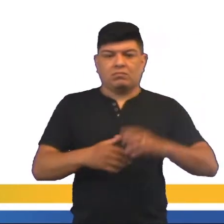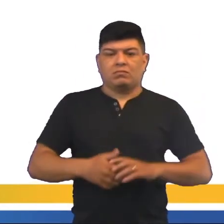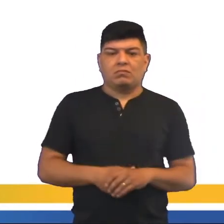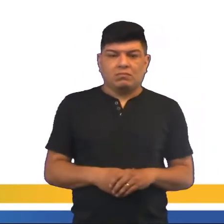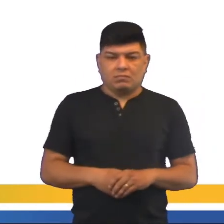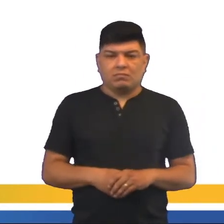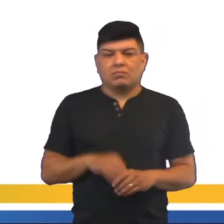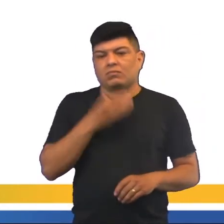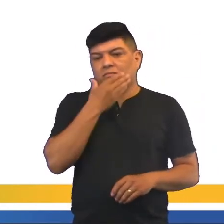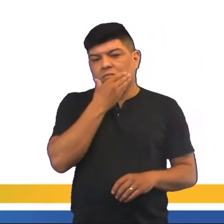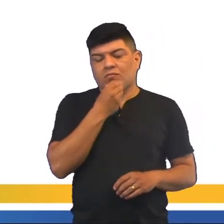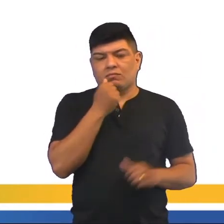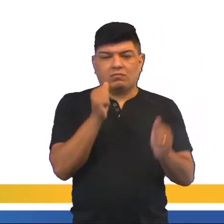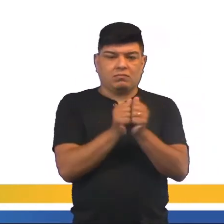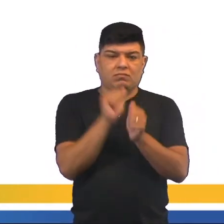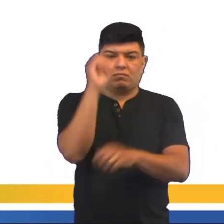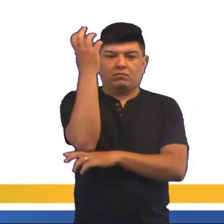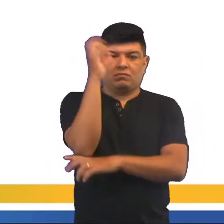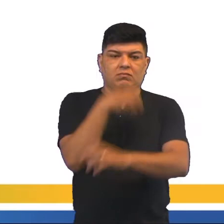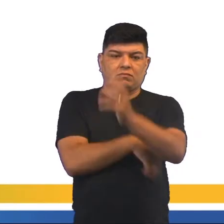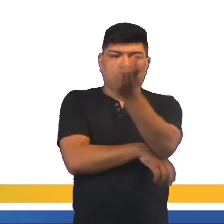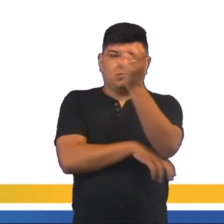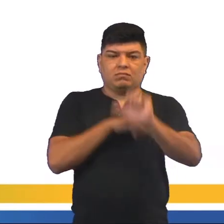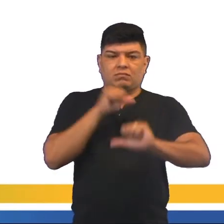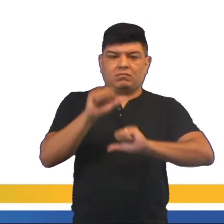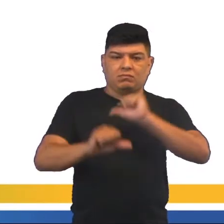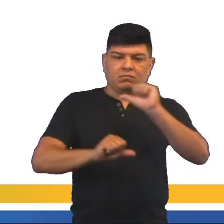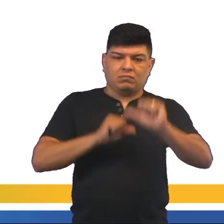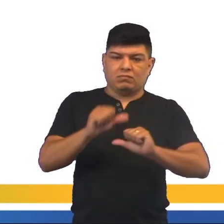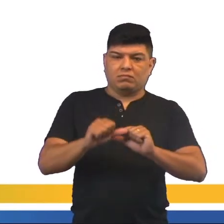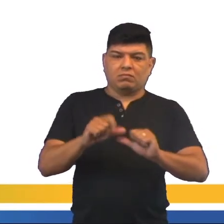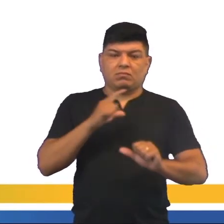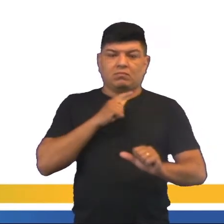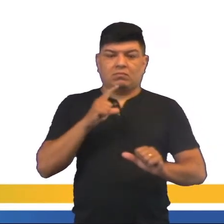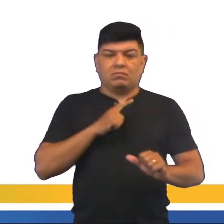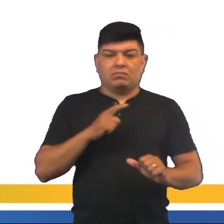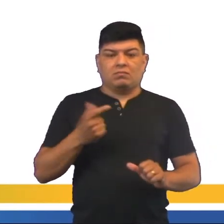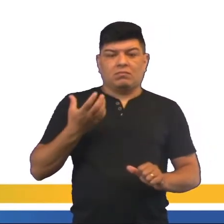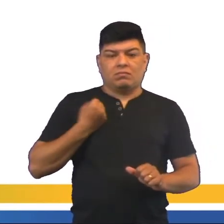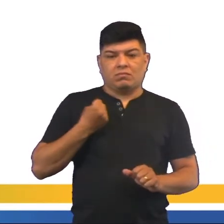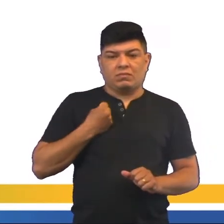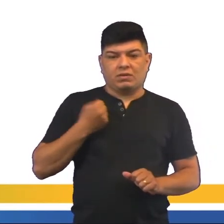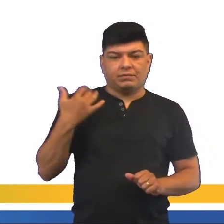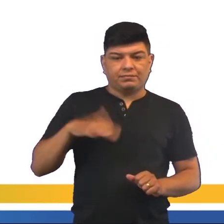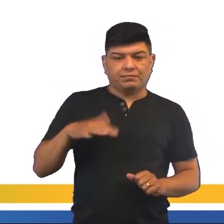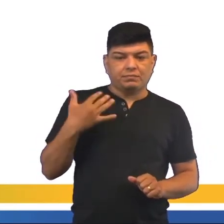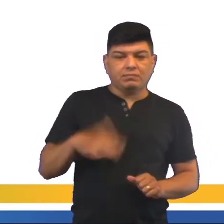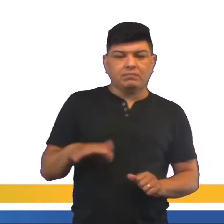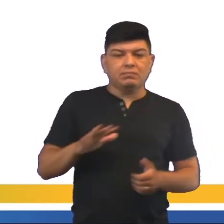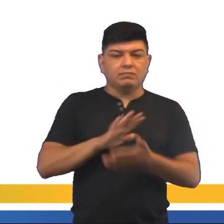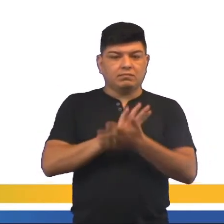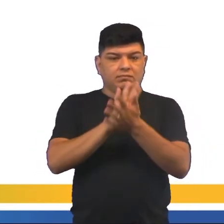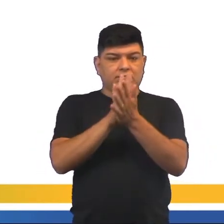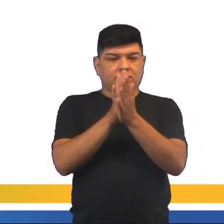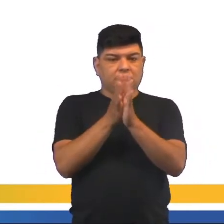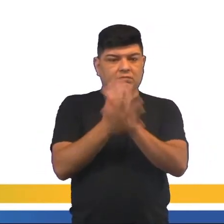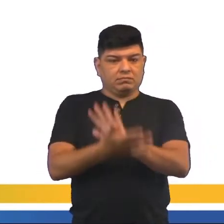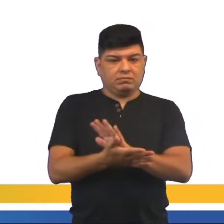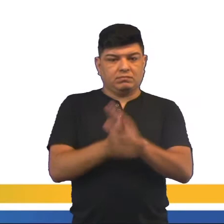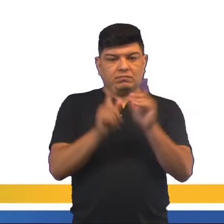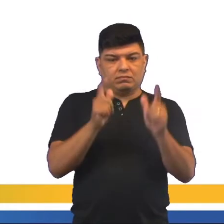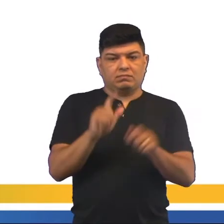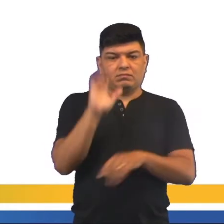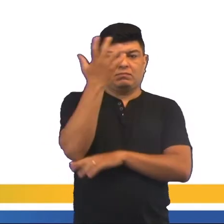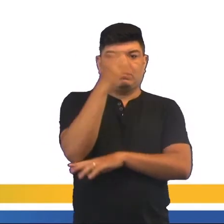no meio ambiente, as relações entre homem, e com a natureza, são modificadas.